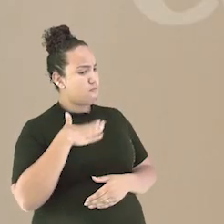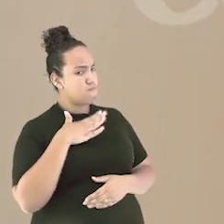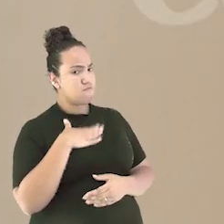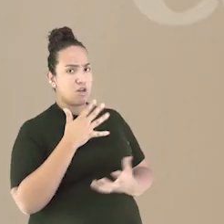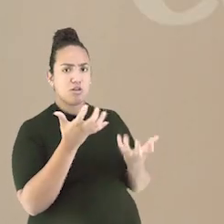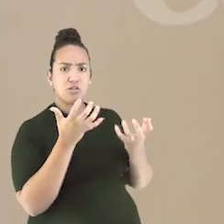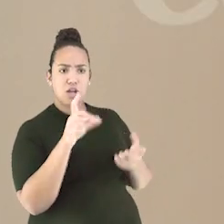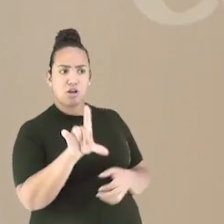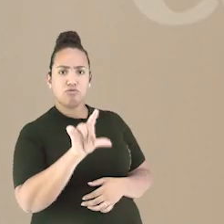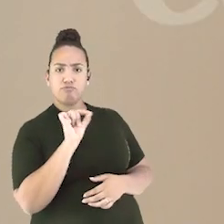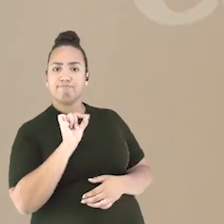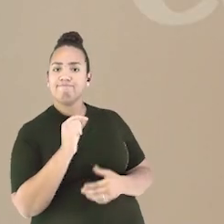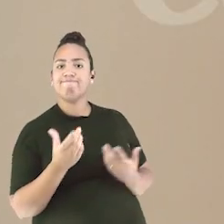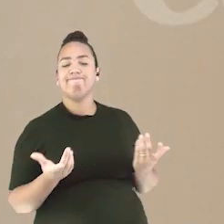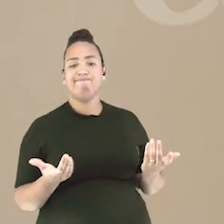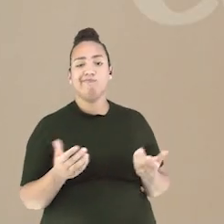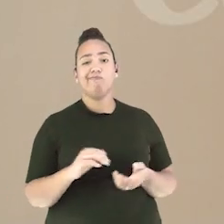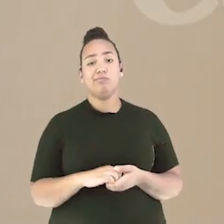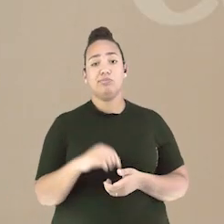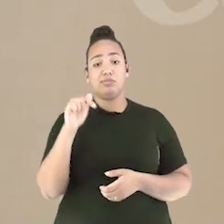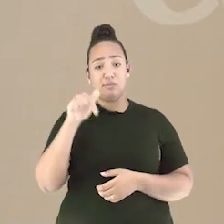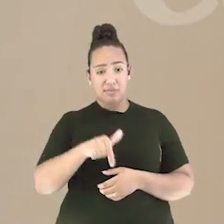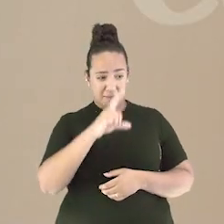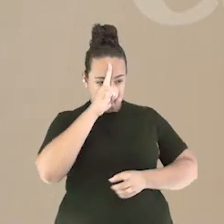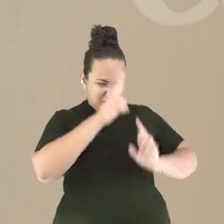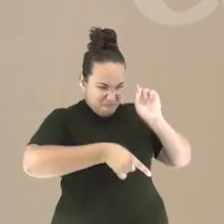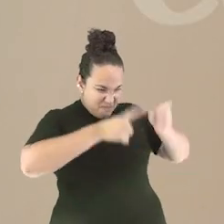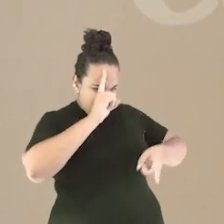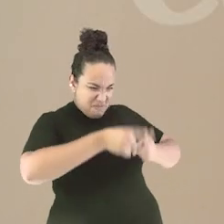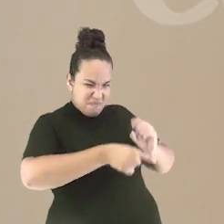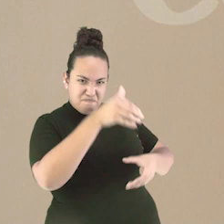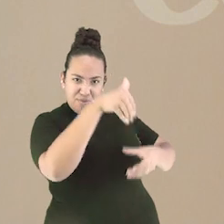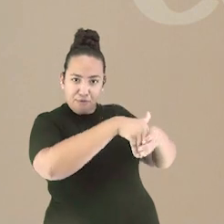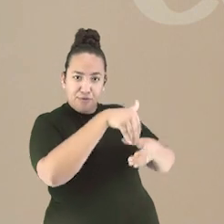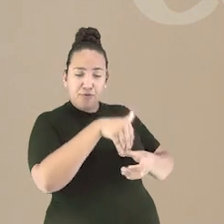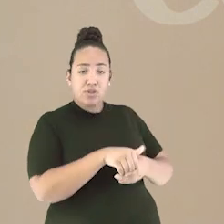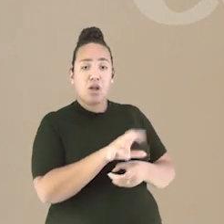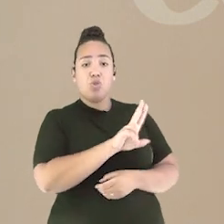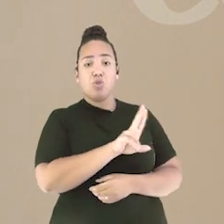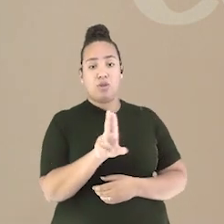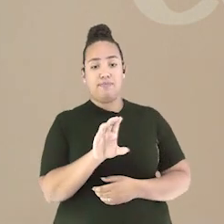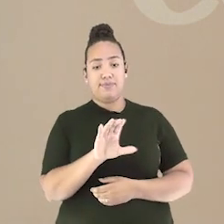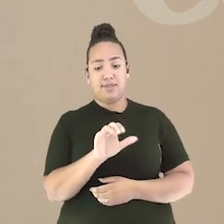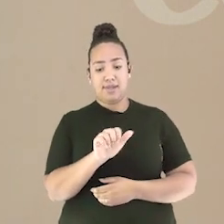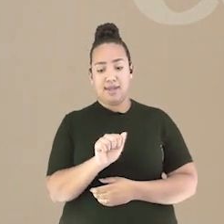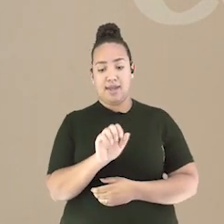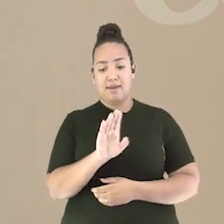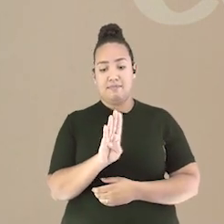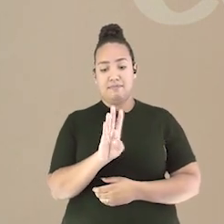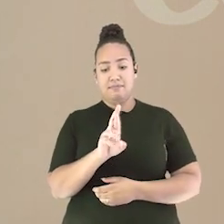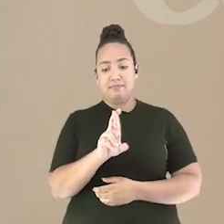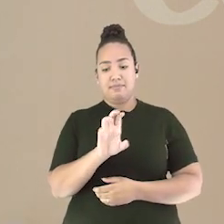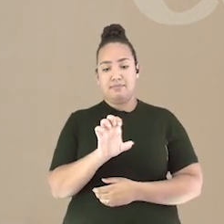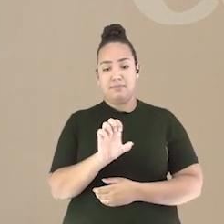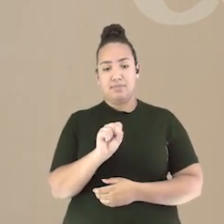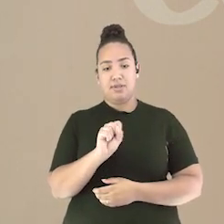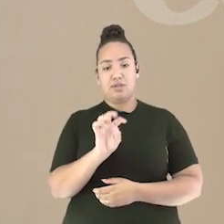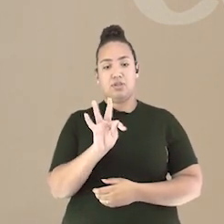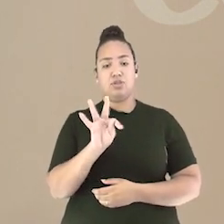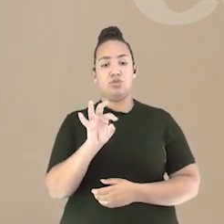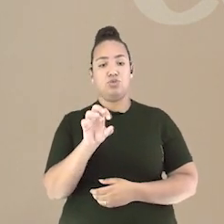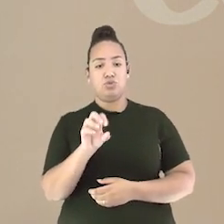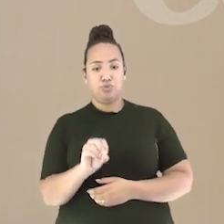Essa prática de voto forçado ficou conhecido como voto de cabresto. O cabresto é uma espécie de coleira do cavalo, que serve